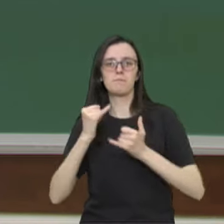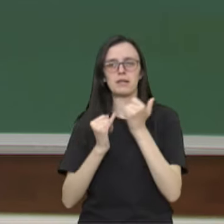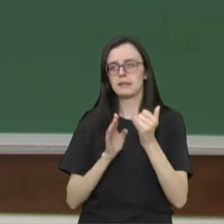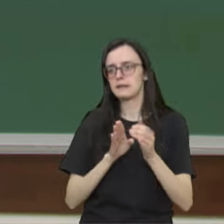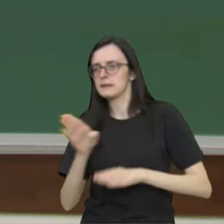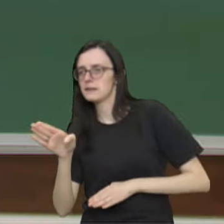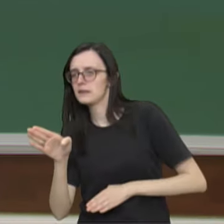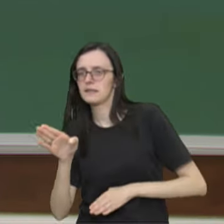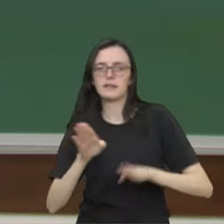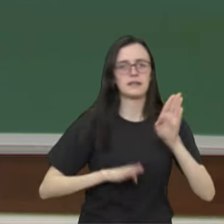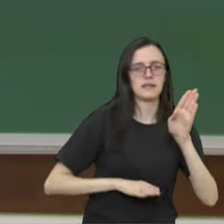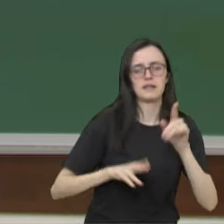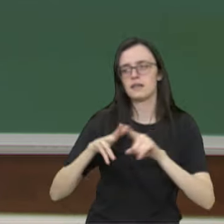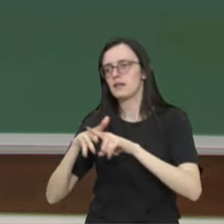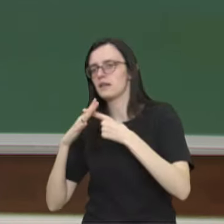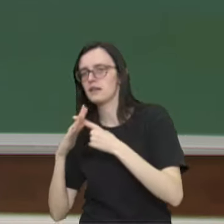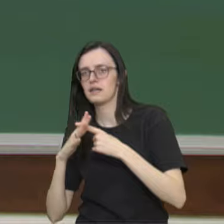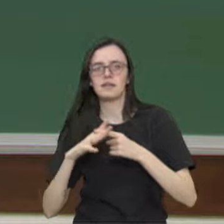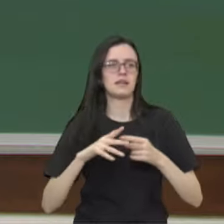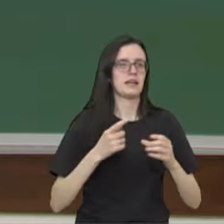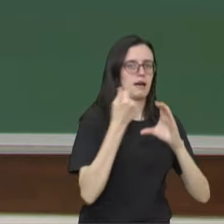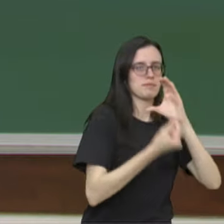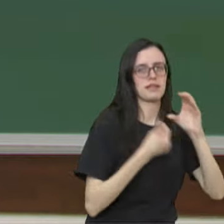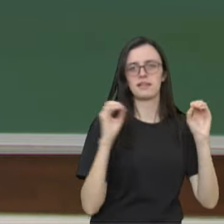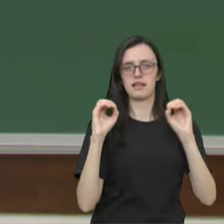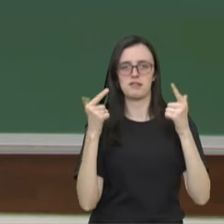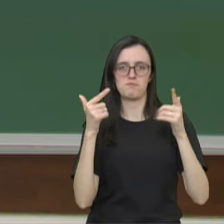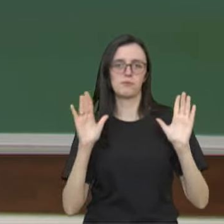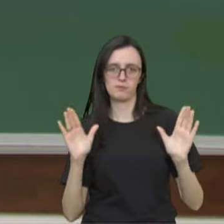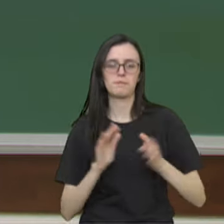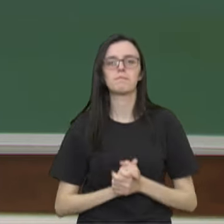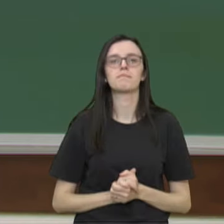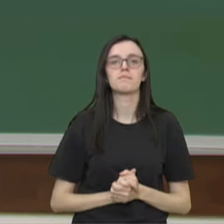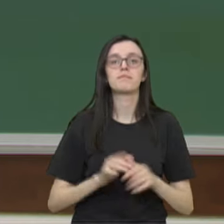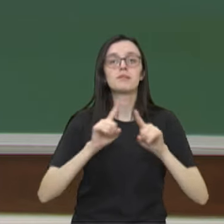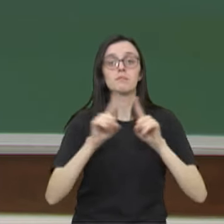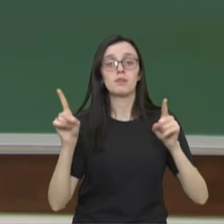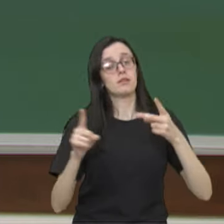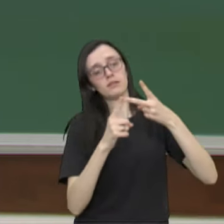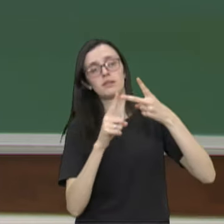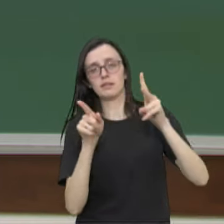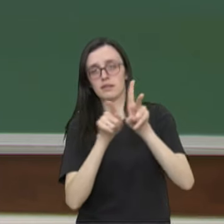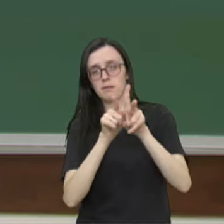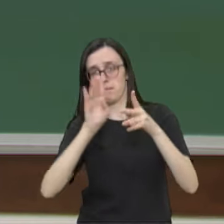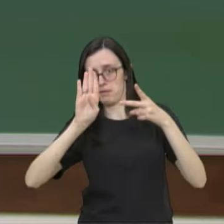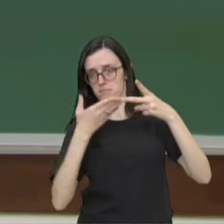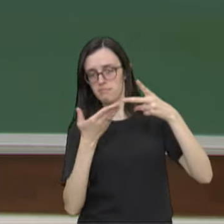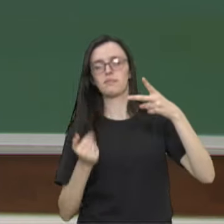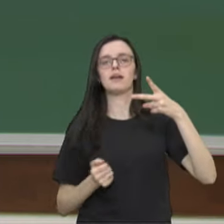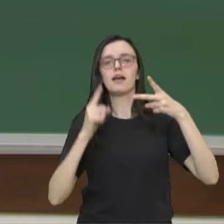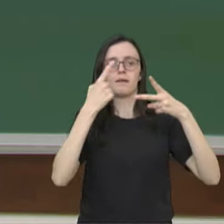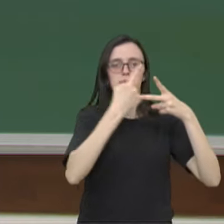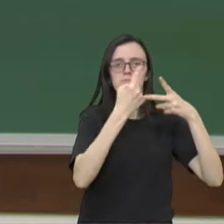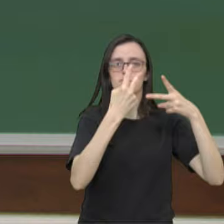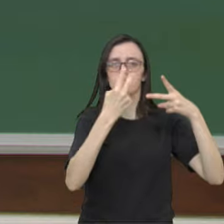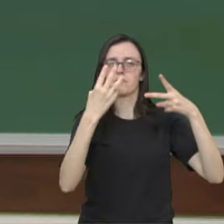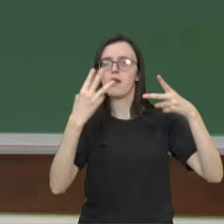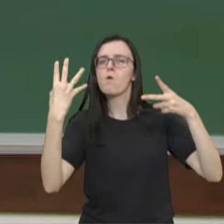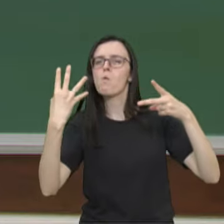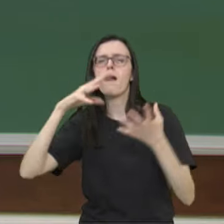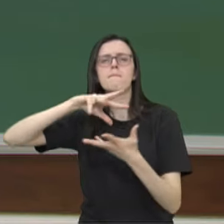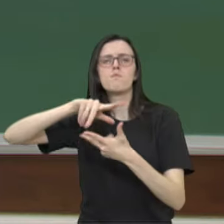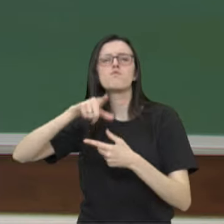sentido, ou socialista ou capitalista, beleza? E a letra B, primeiro, segundo, terceiro e até um quarto mundo. O